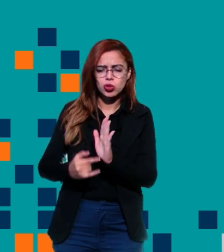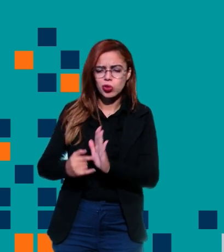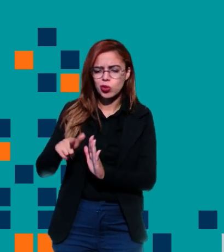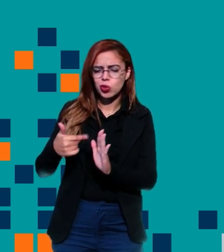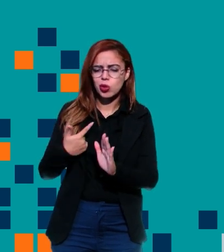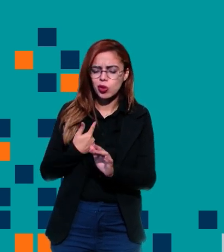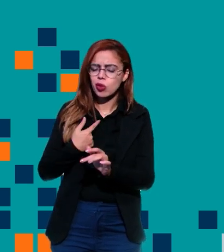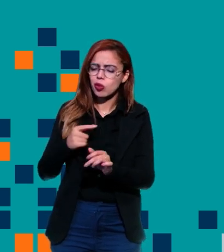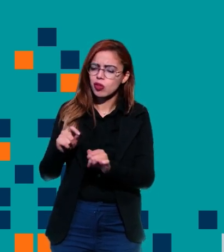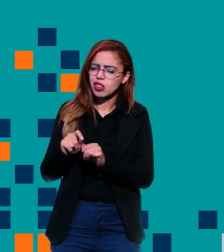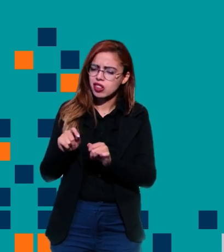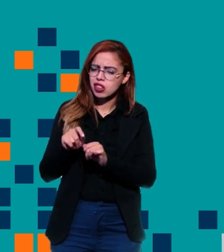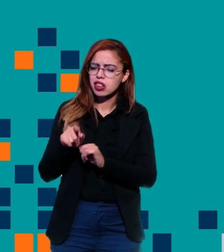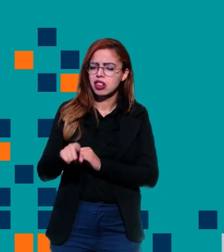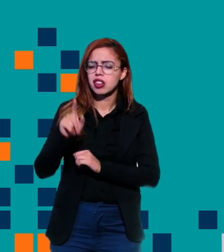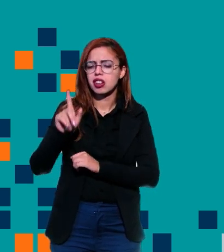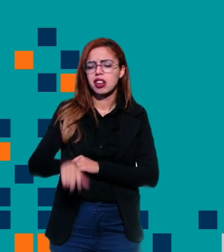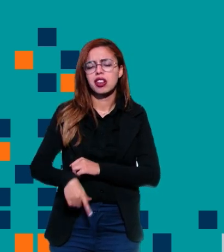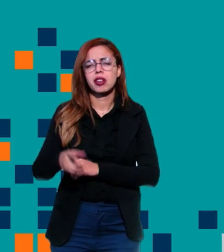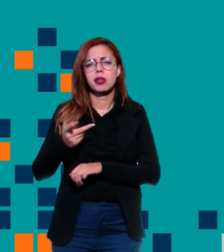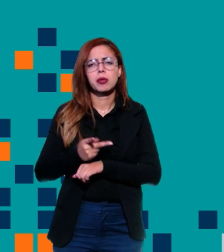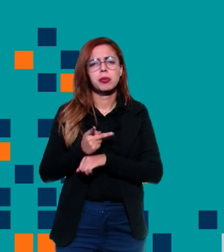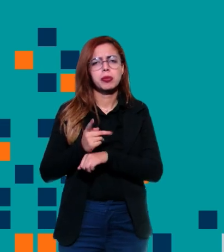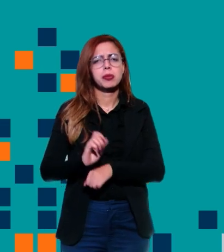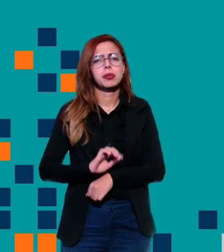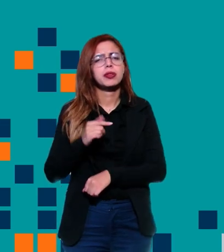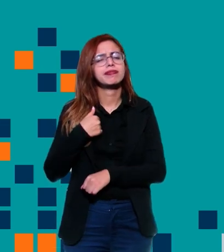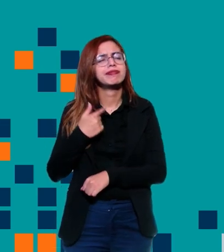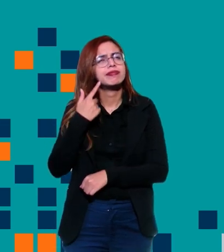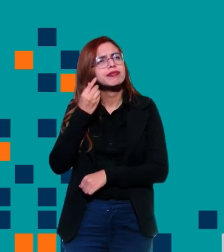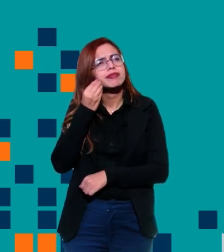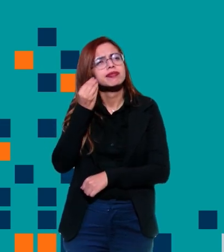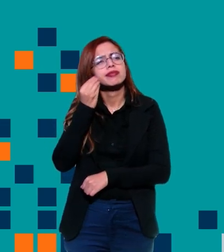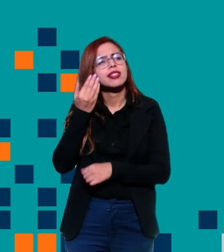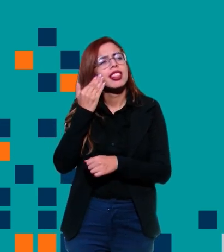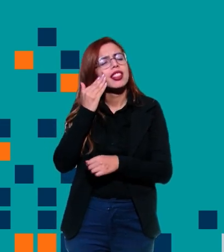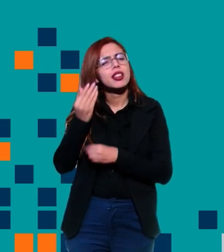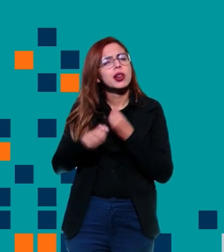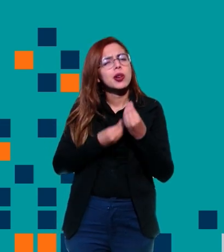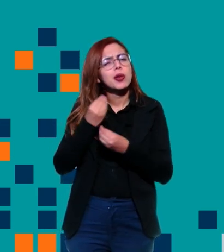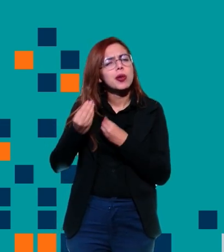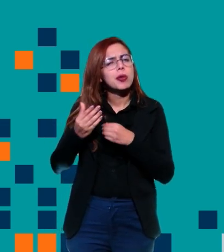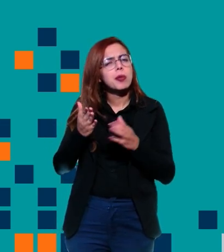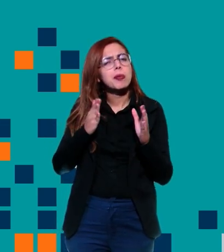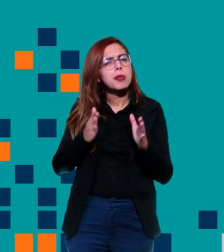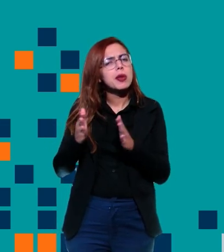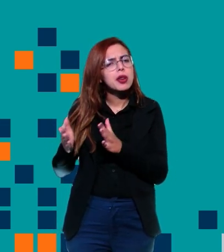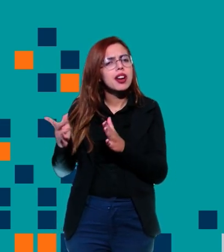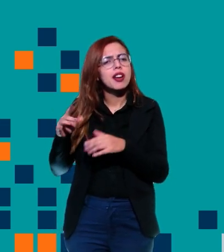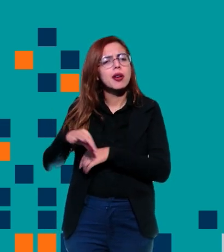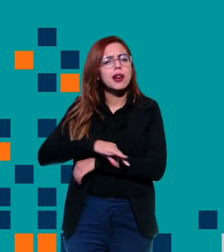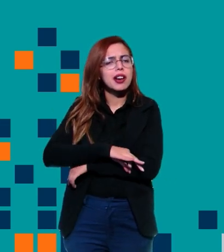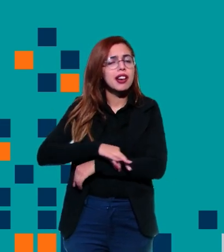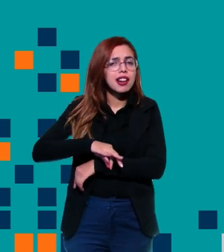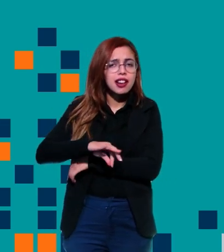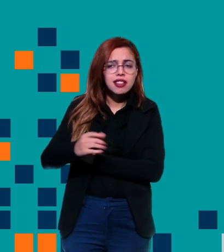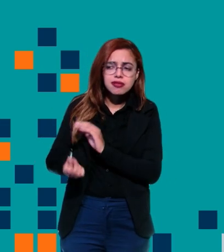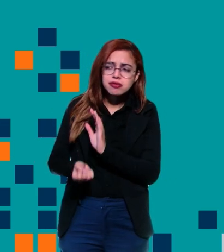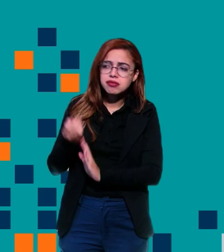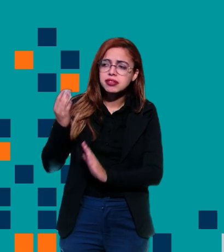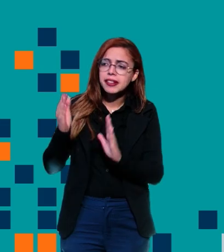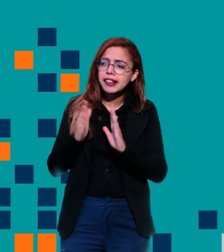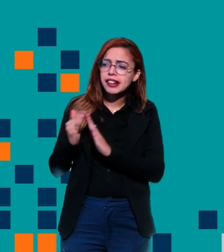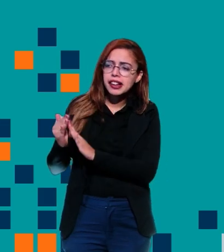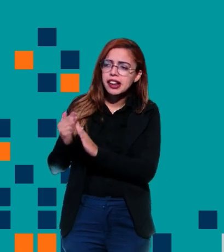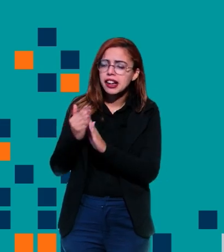que a gente fez, que é mais uma busca minha para entender esse processo, né? ele como um arquiteto que fazia casa para